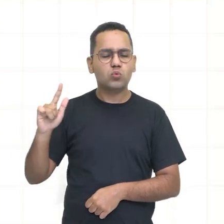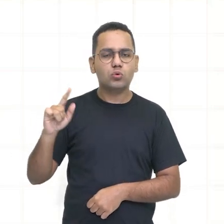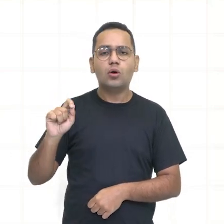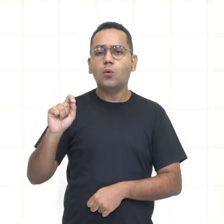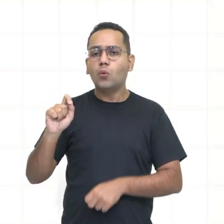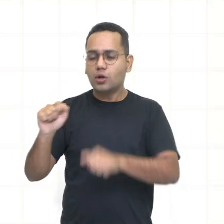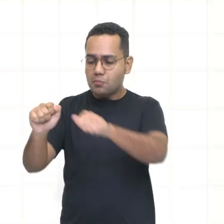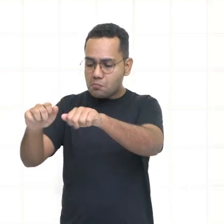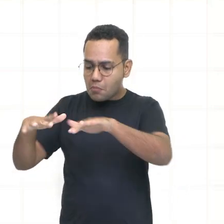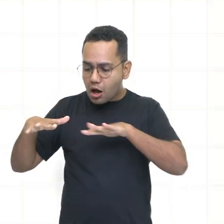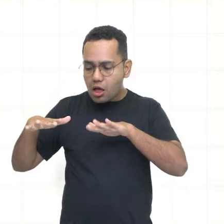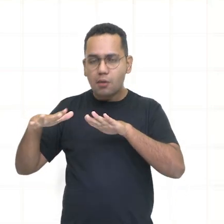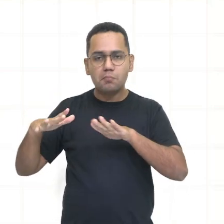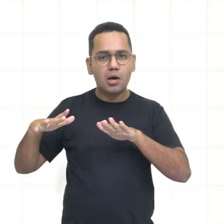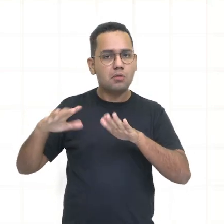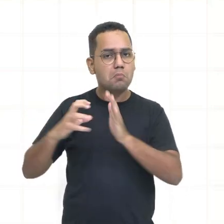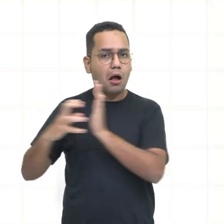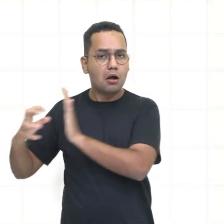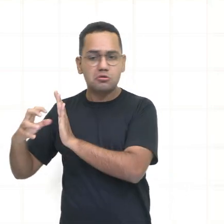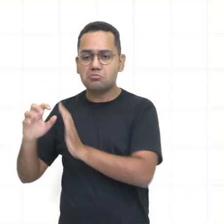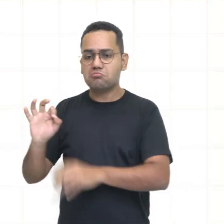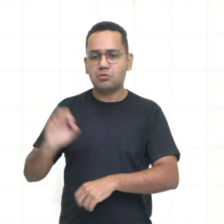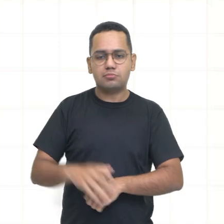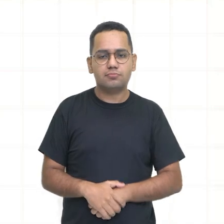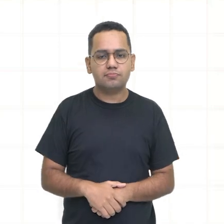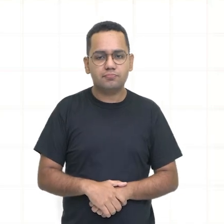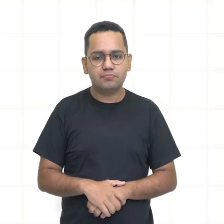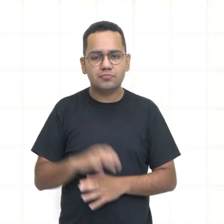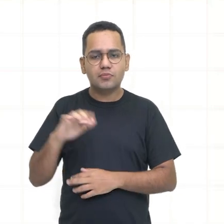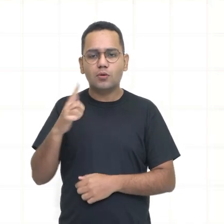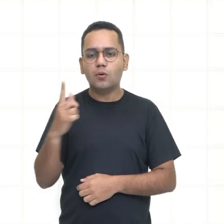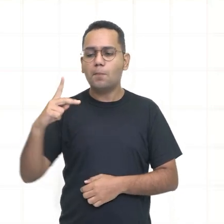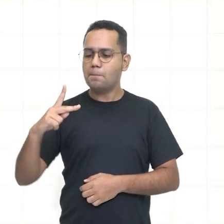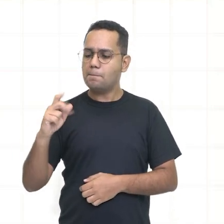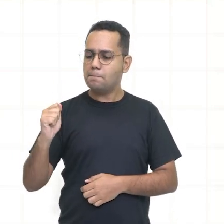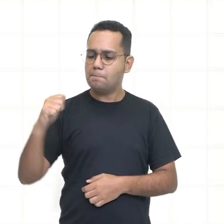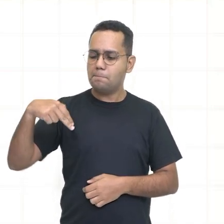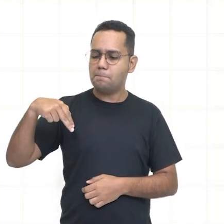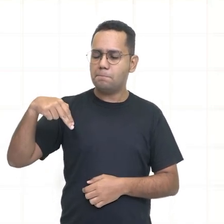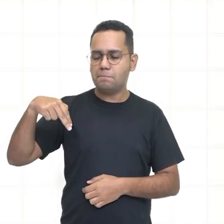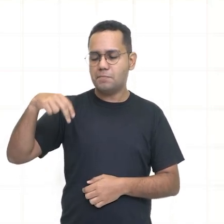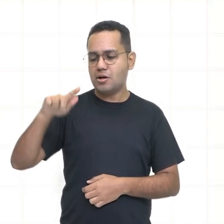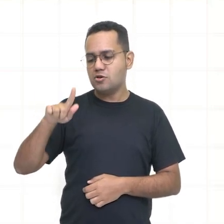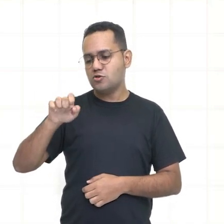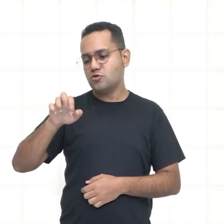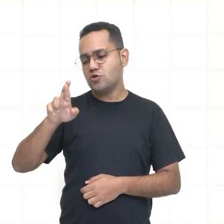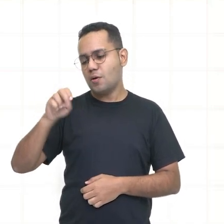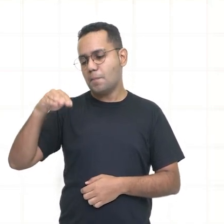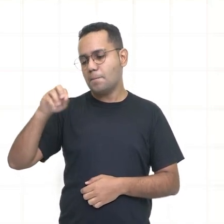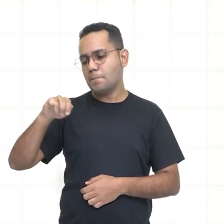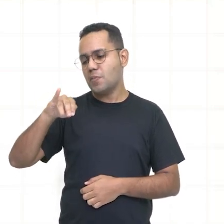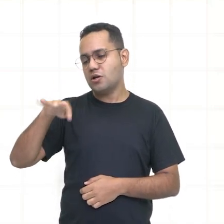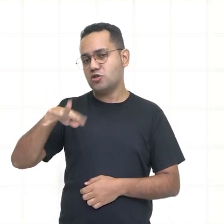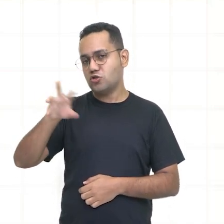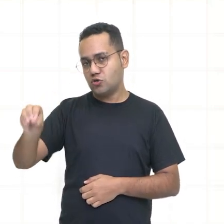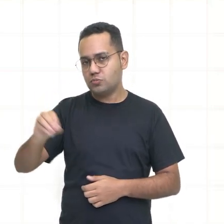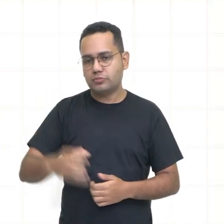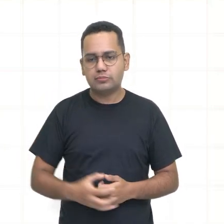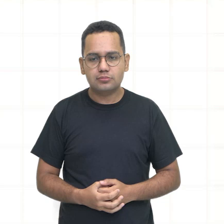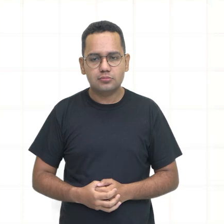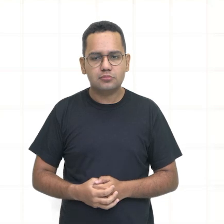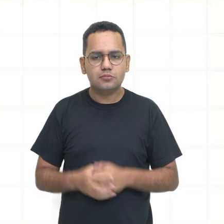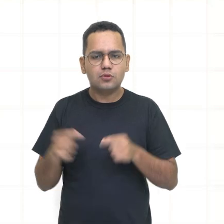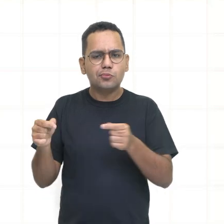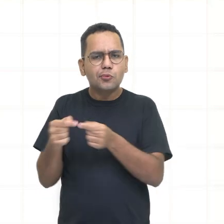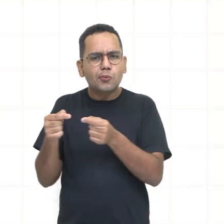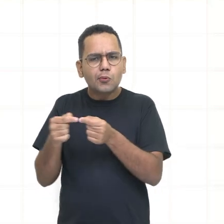parlamento. Também haverá a ideia do pangermanismo, que nós podemos colocar também como que é a mesma coisa